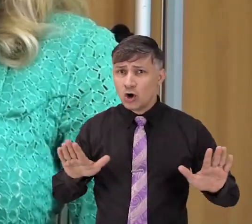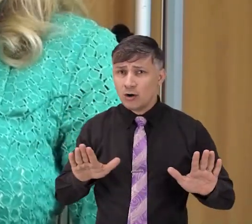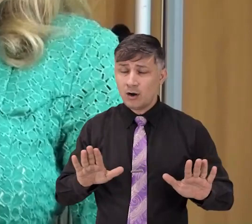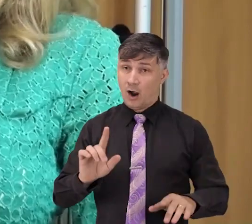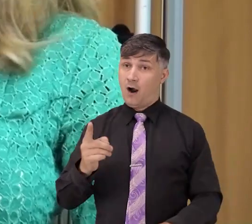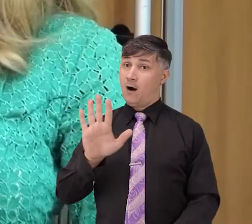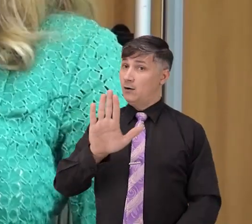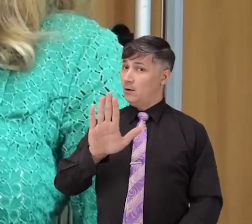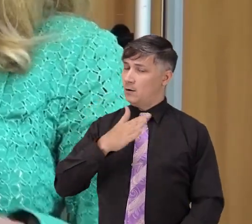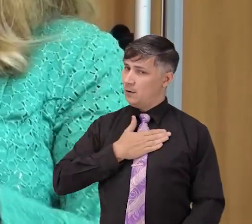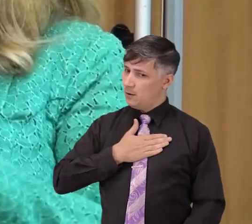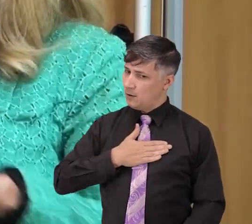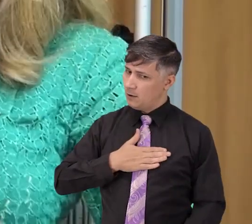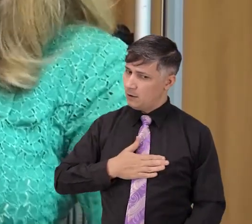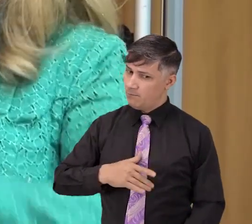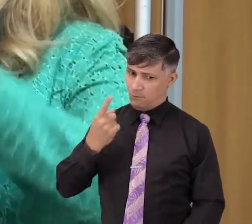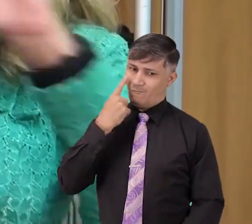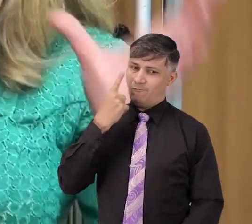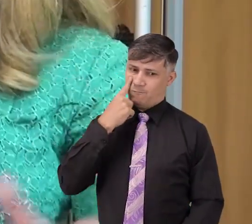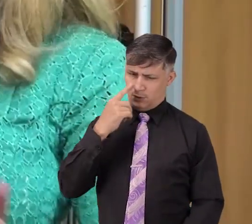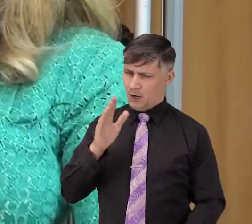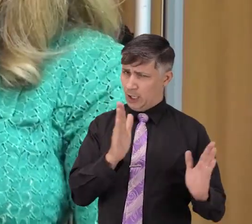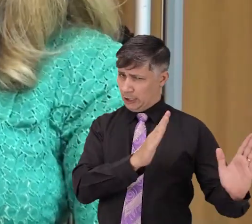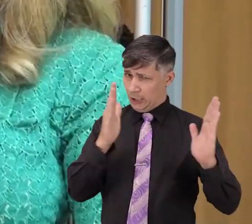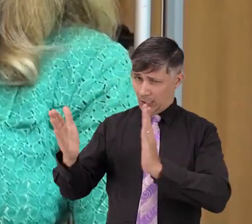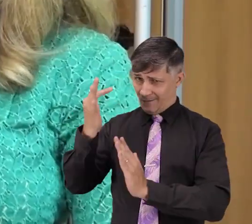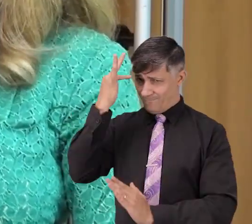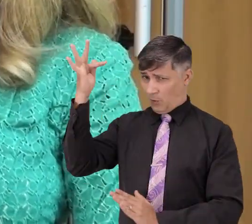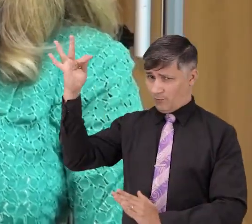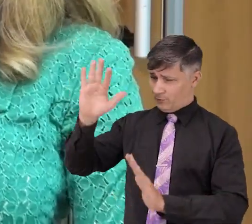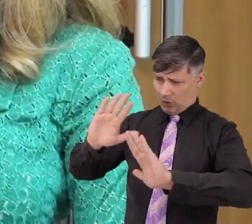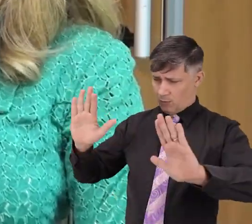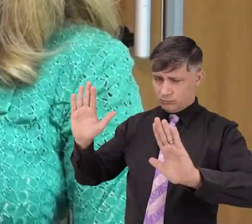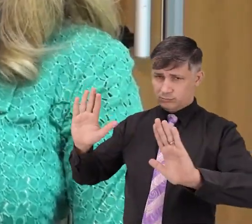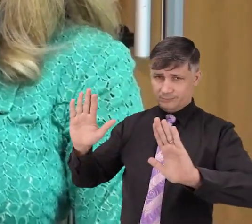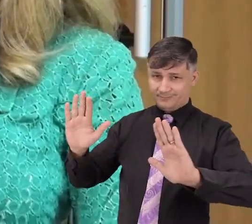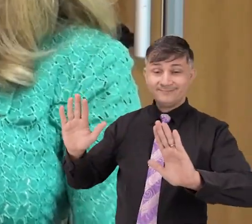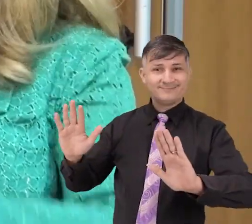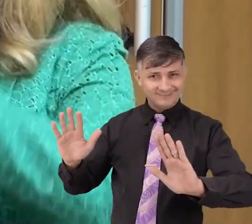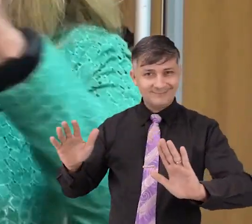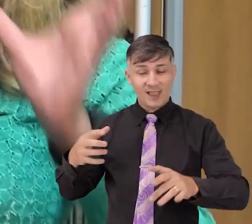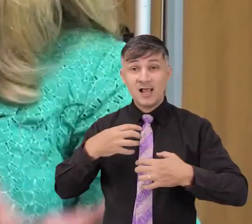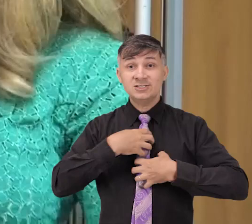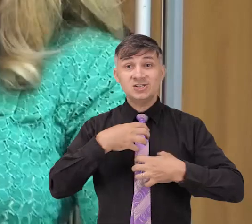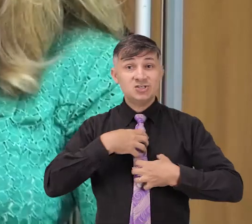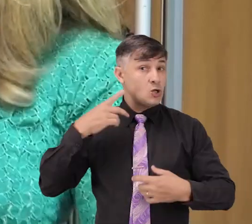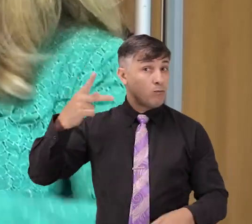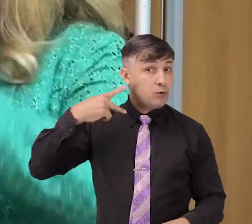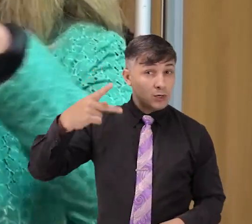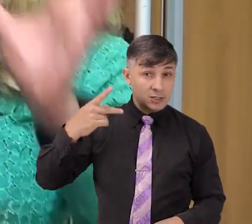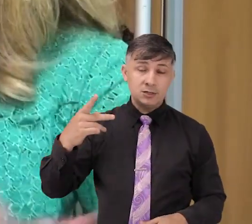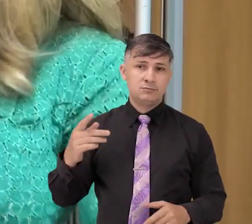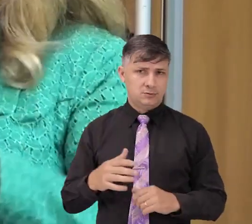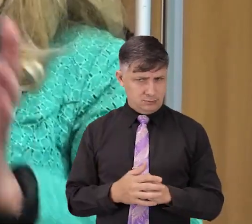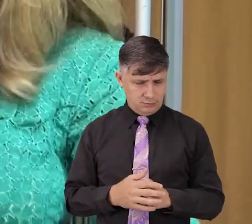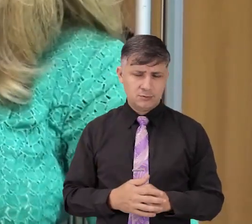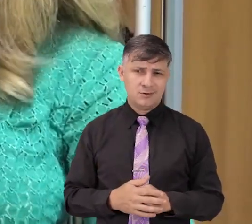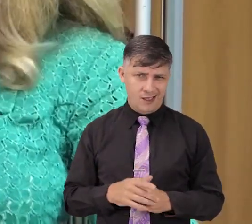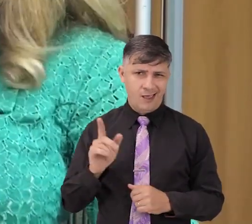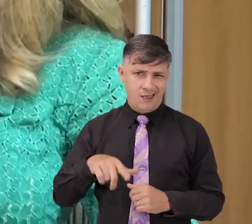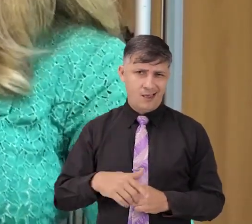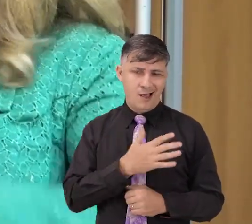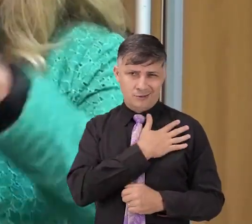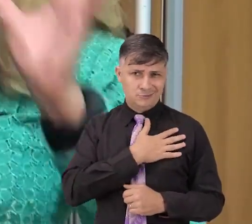disse assim, vamos ver, não vamos entrar nem pelo lado filosófico, né? Nem o sentido político